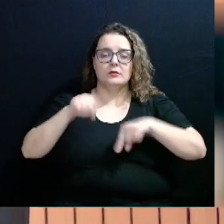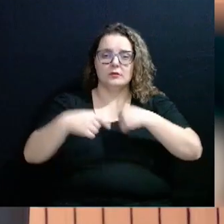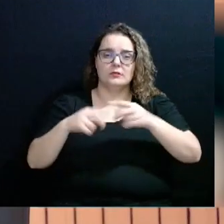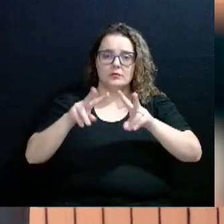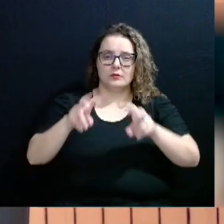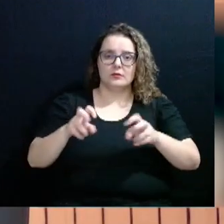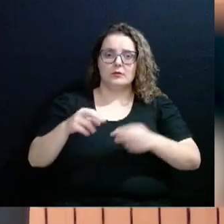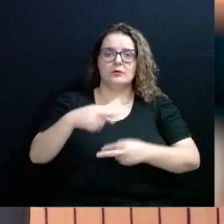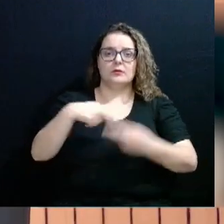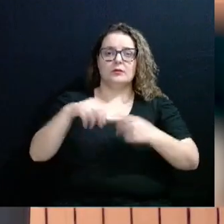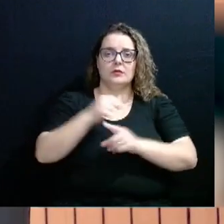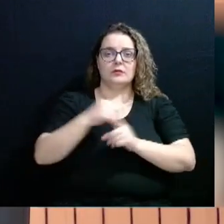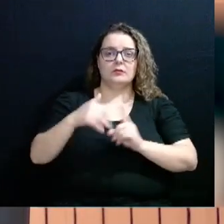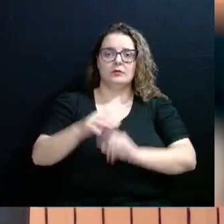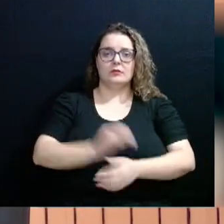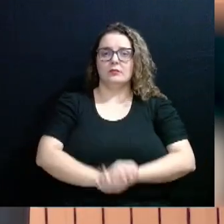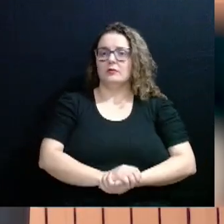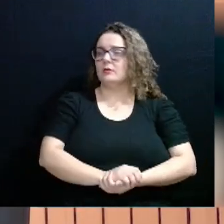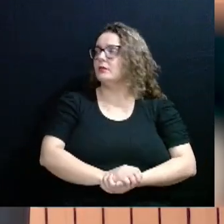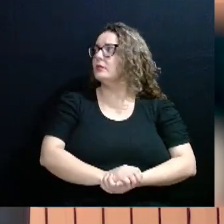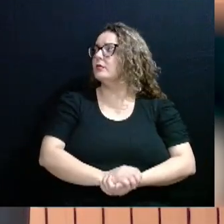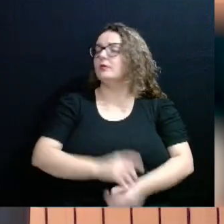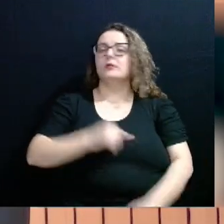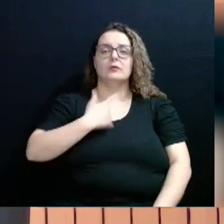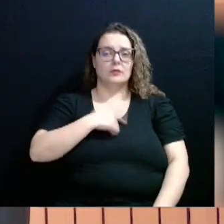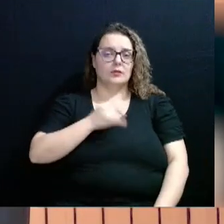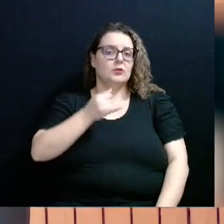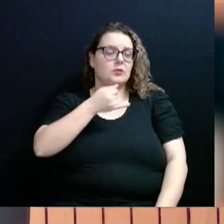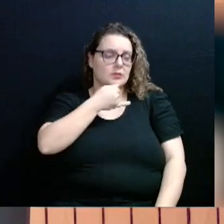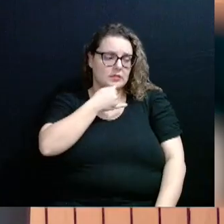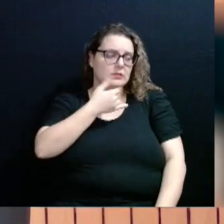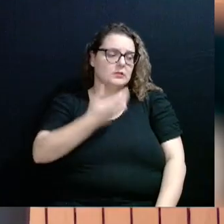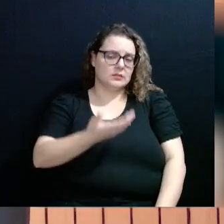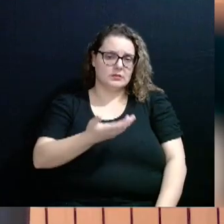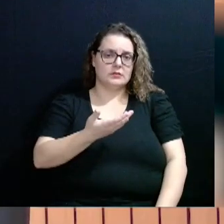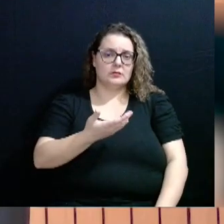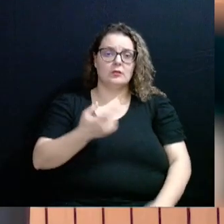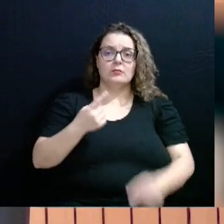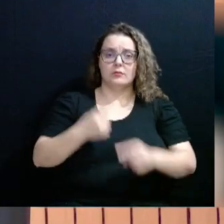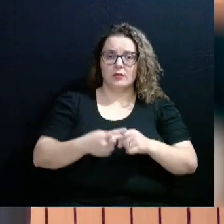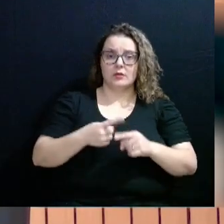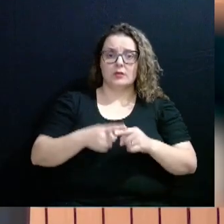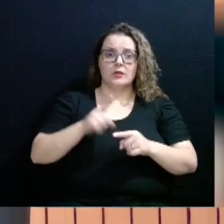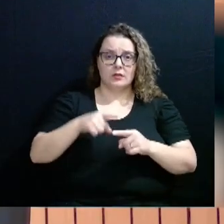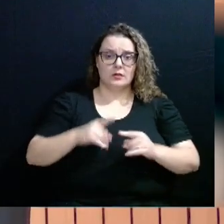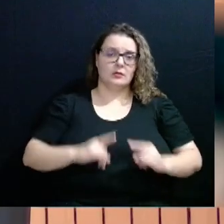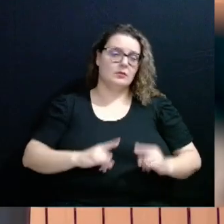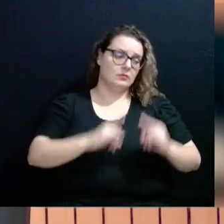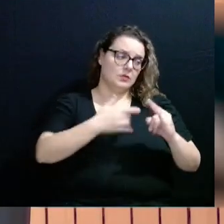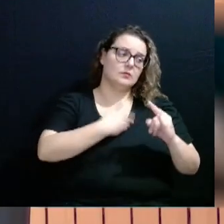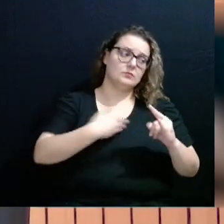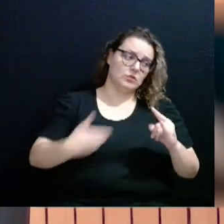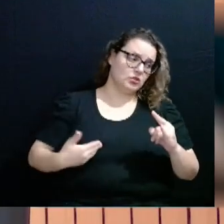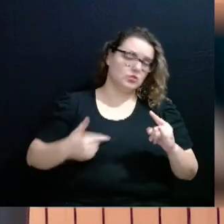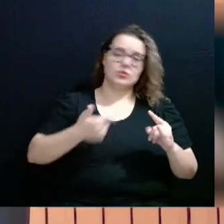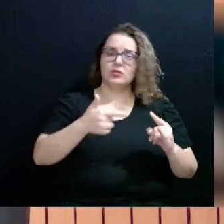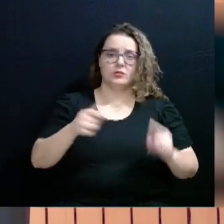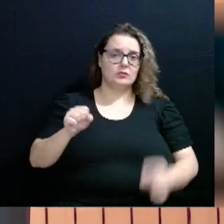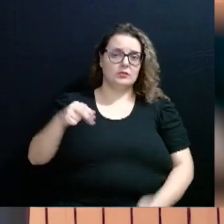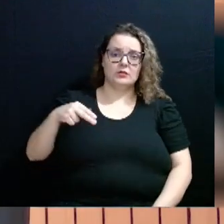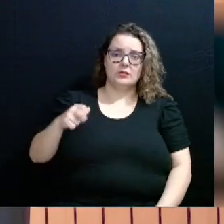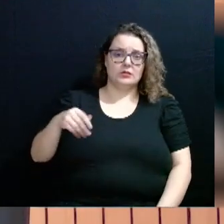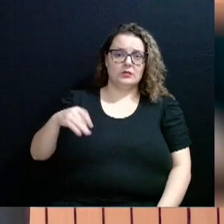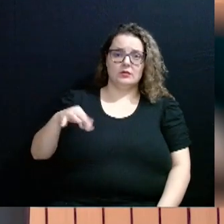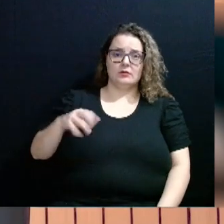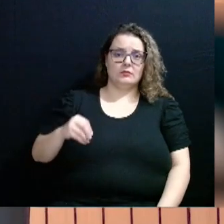que a gente fica muito triste é por ser um prédio público e não ter saneamento básico. Com uma